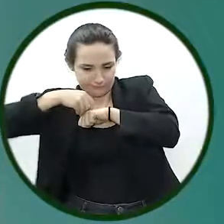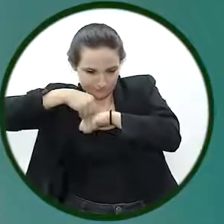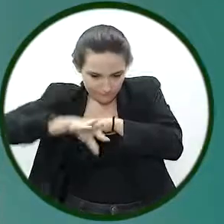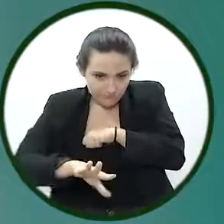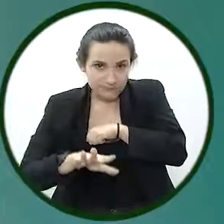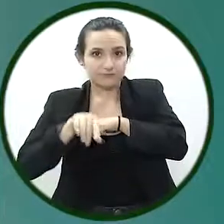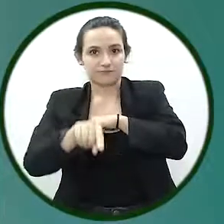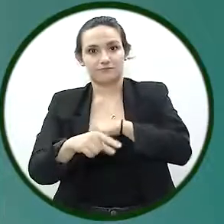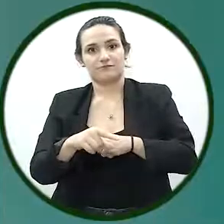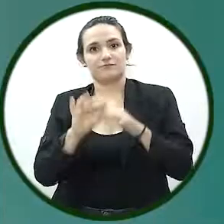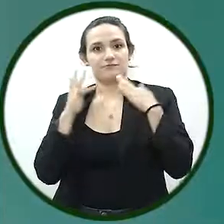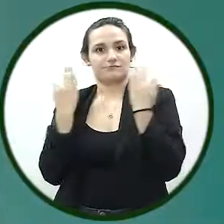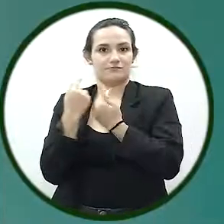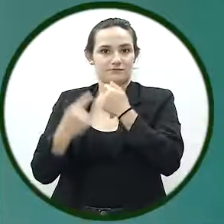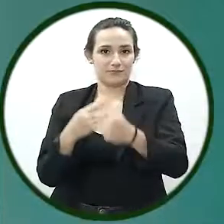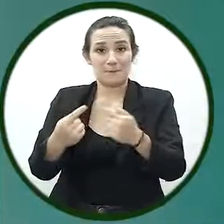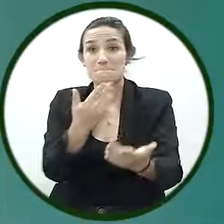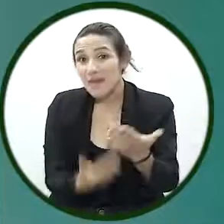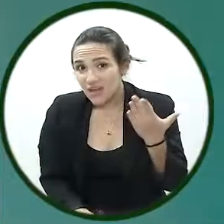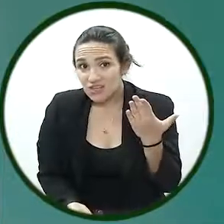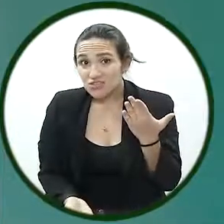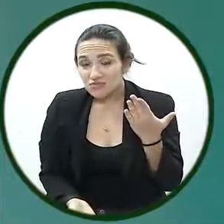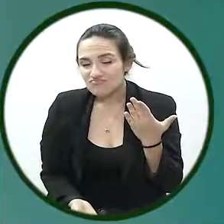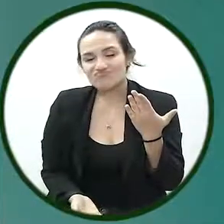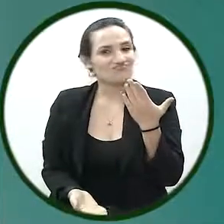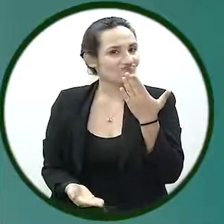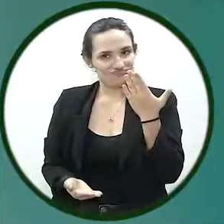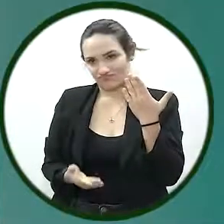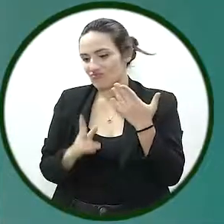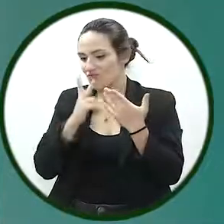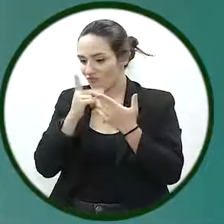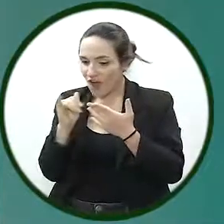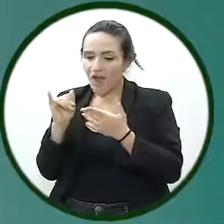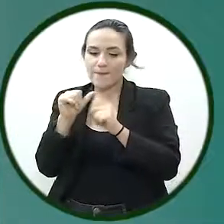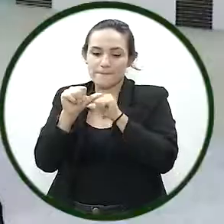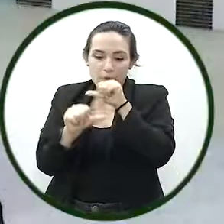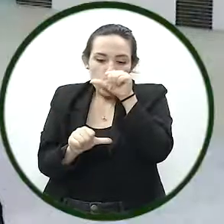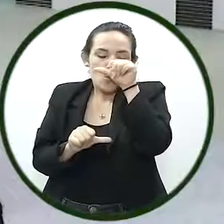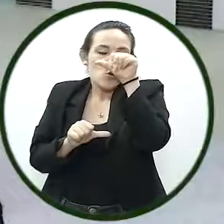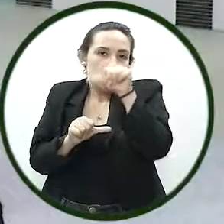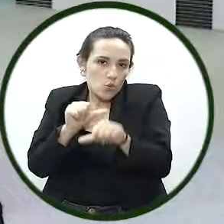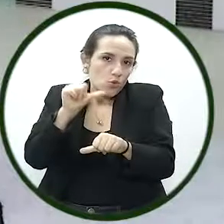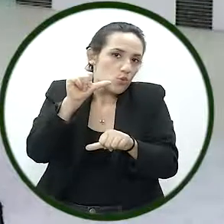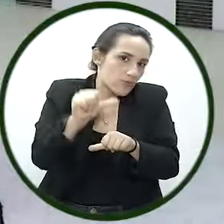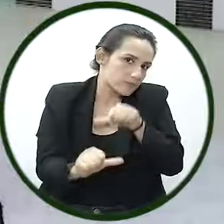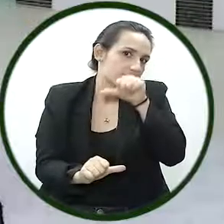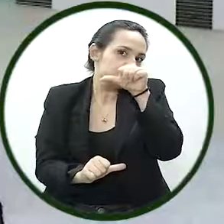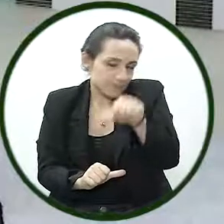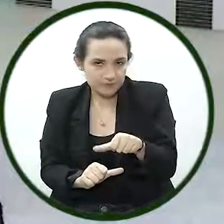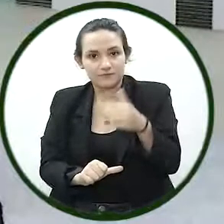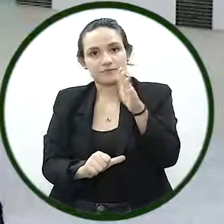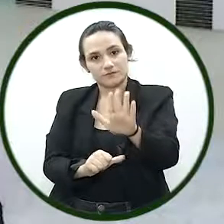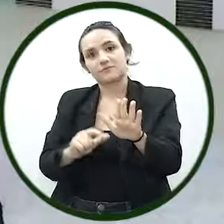assim, não vai se perdendo exatamente tudo, mas vai se aperfeiçoando. Até existe algumas pessoas que brincam, né, que